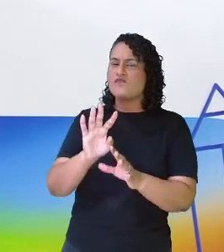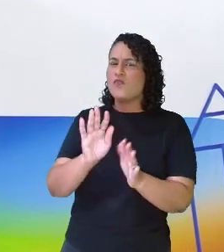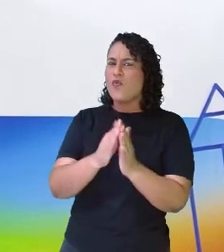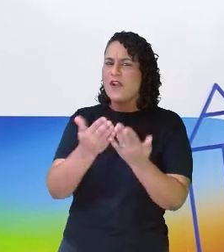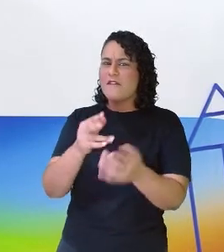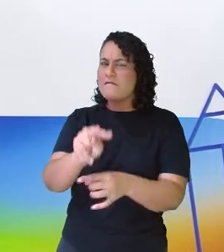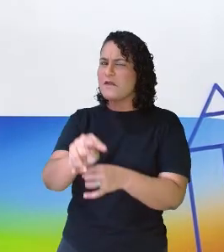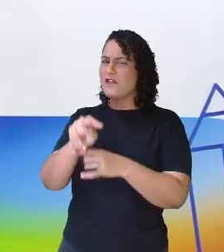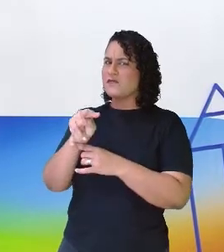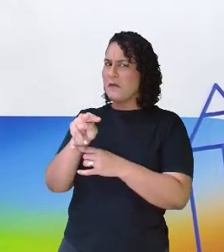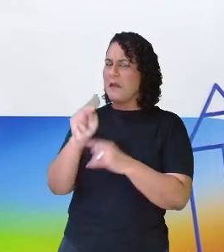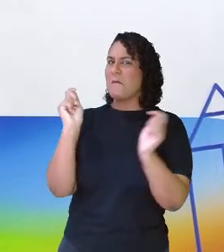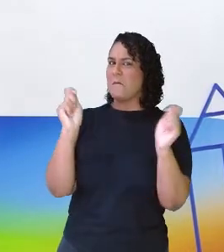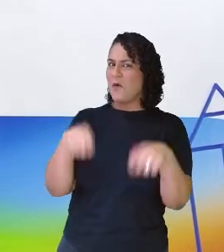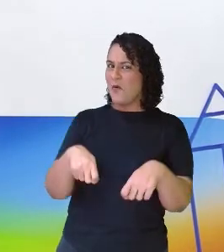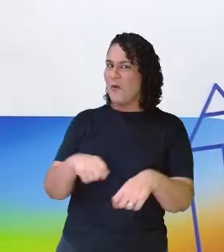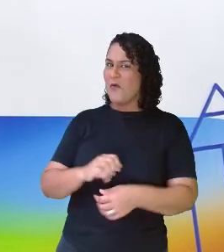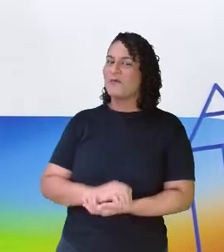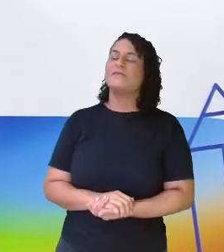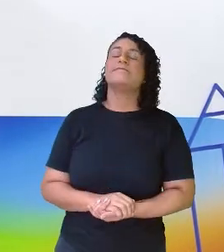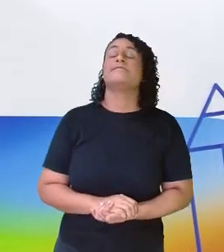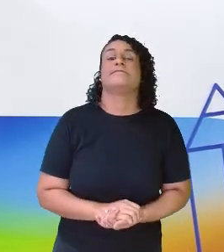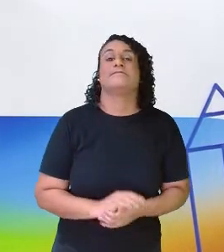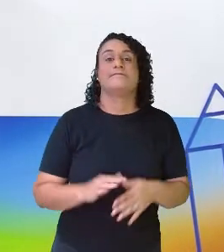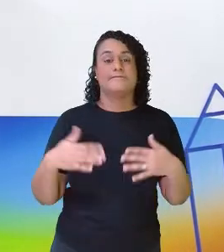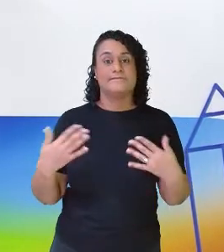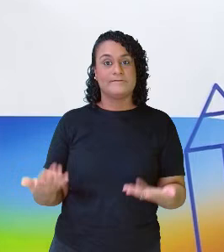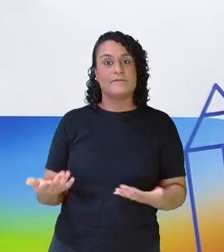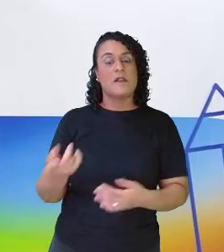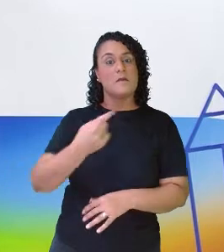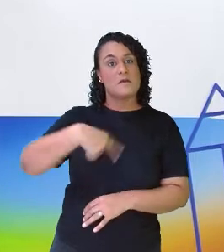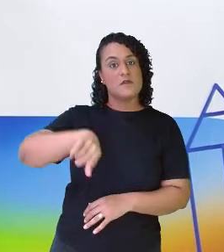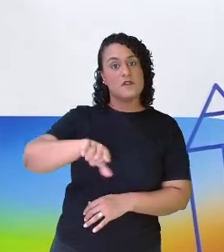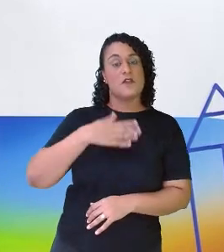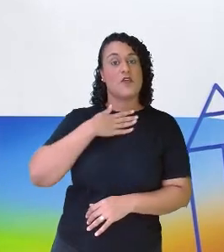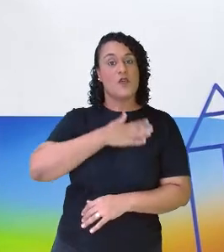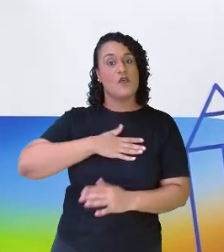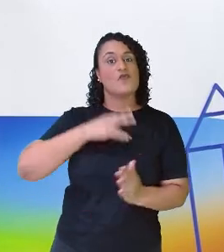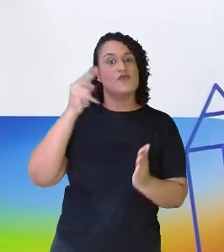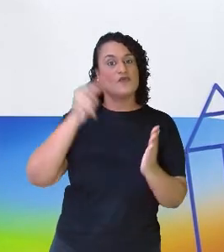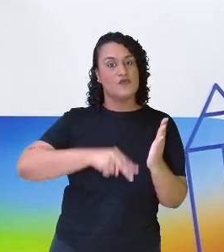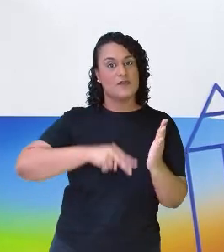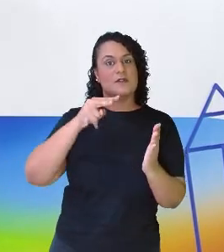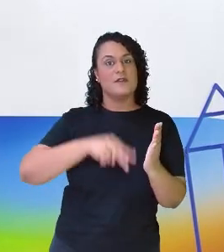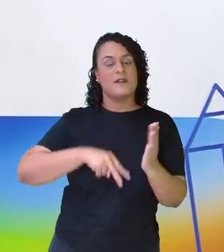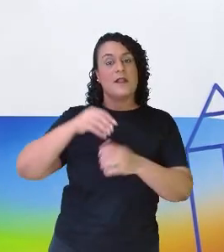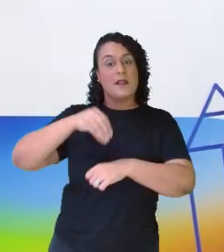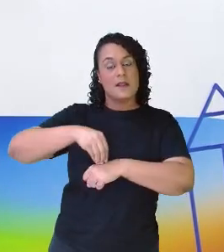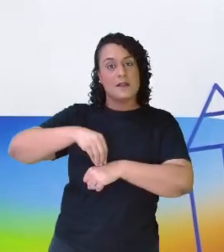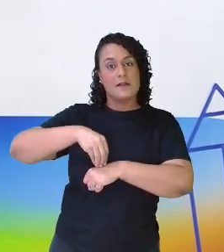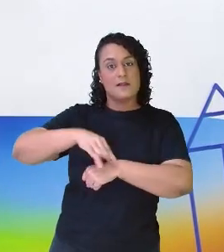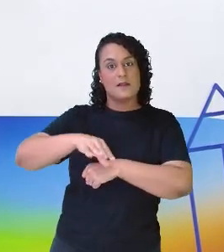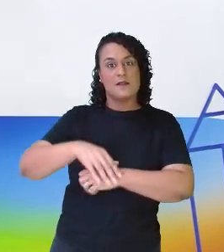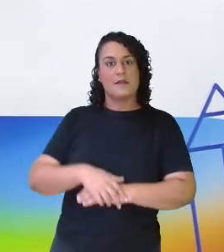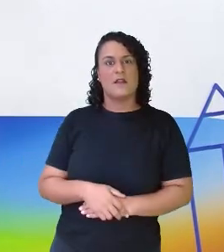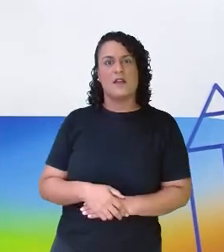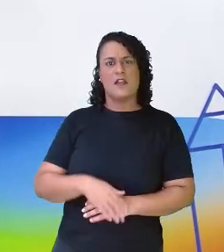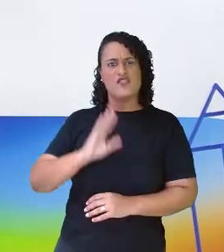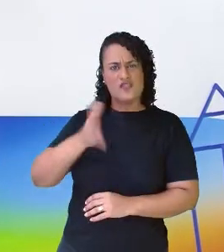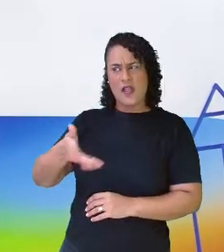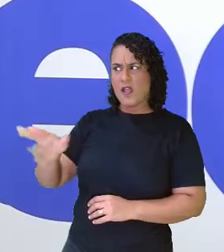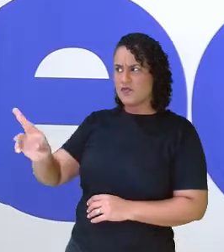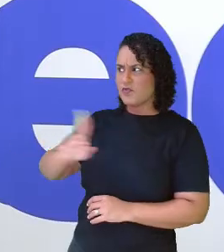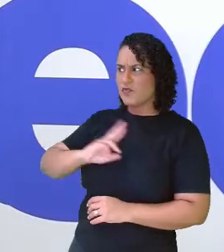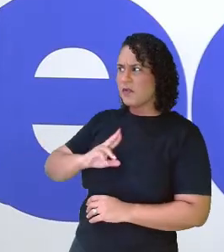lembrando? Olha só. Para quem gosta de ler, a gente sempre indica aqui, né, professora Márcia? Já disseram aí?